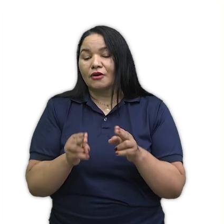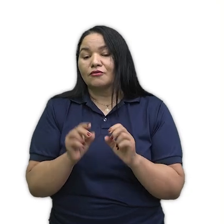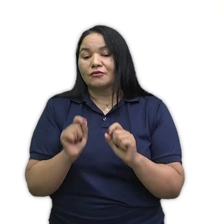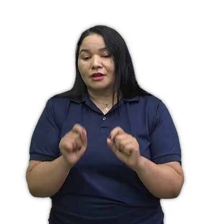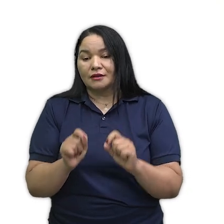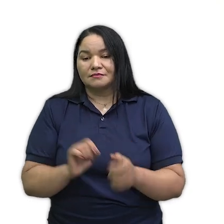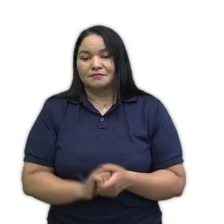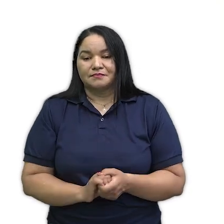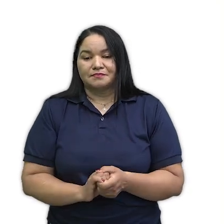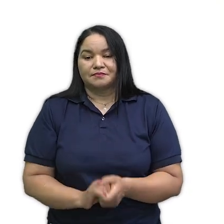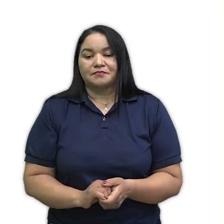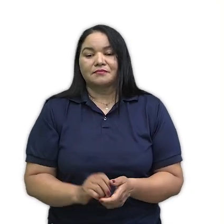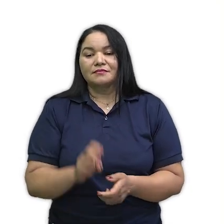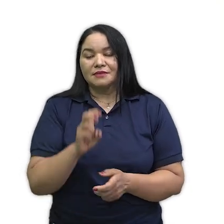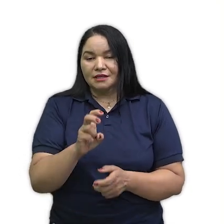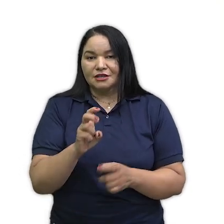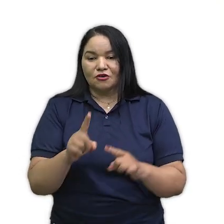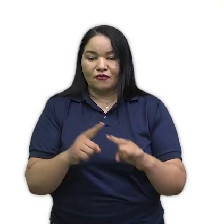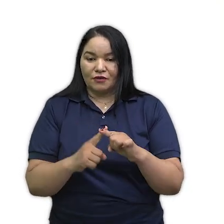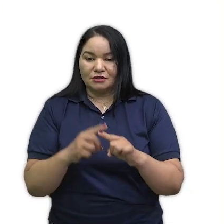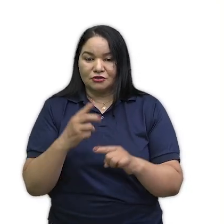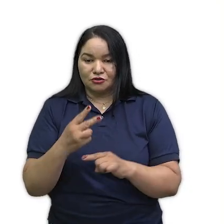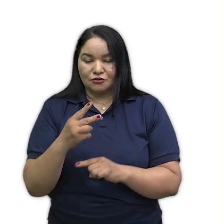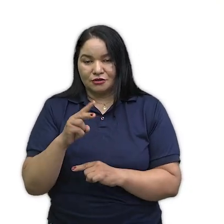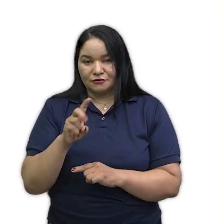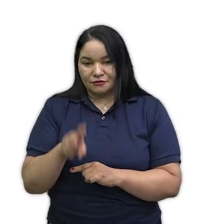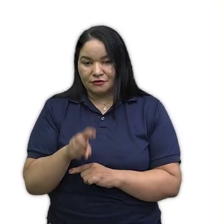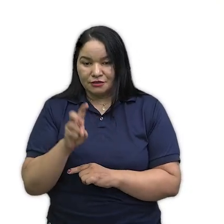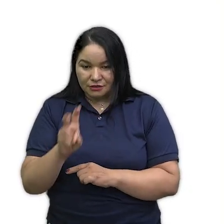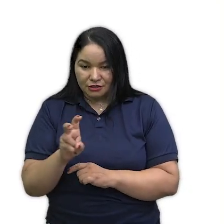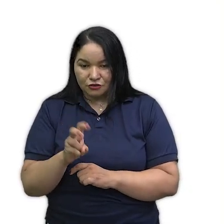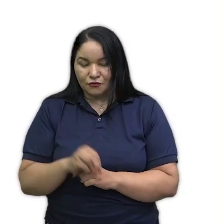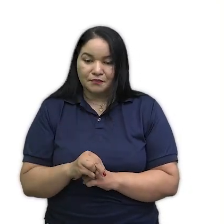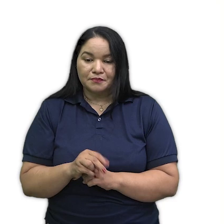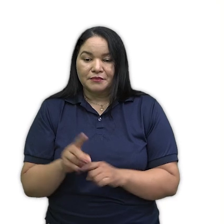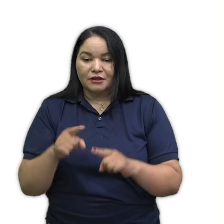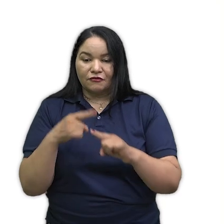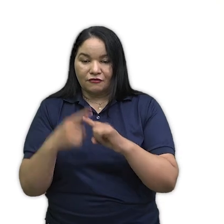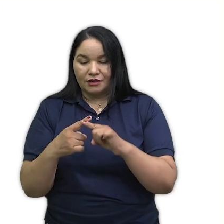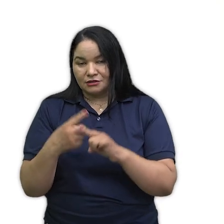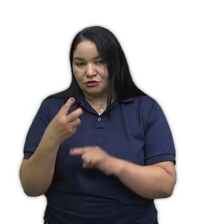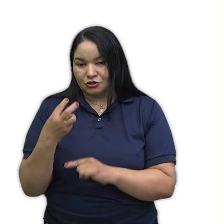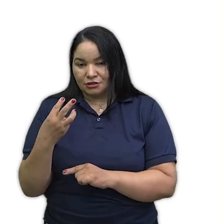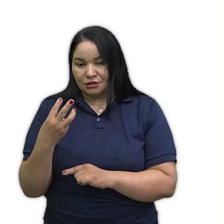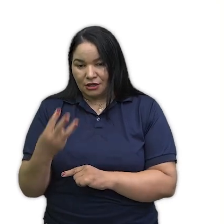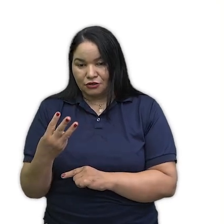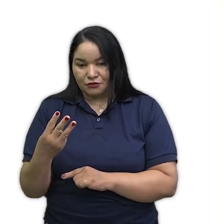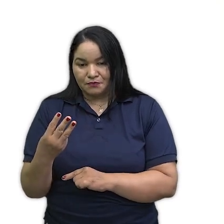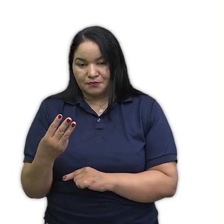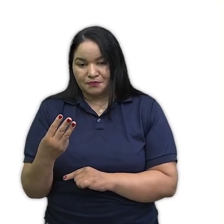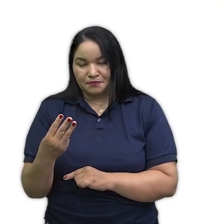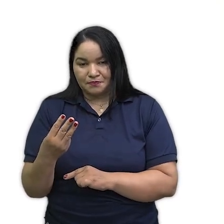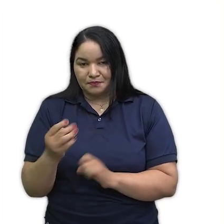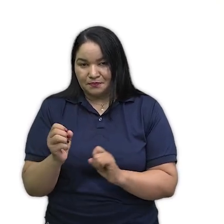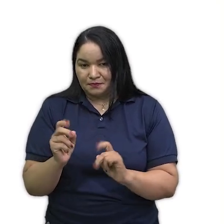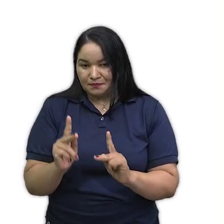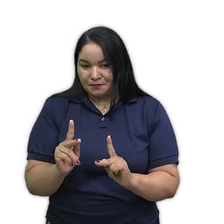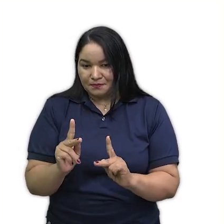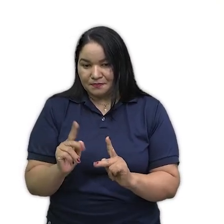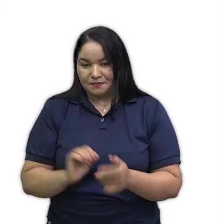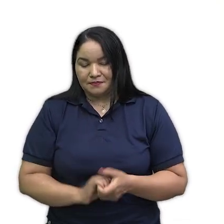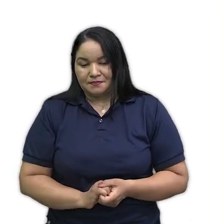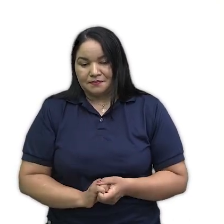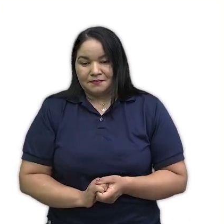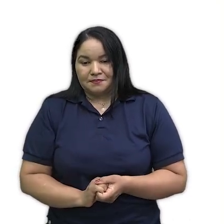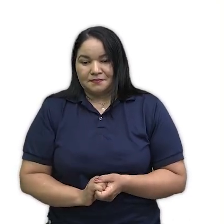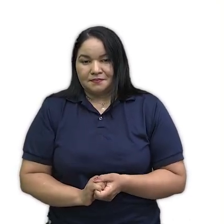vezes 2,5 vezes 3. Ok? E aí você multiplica,